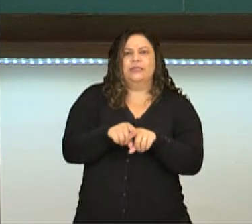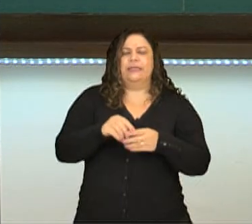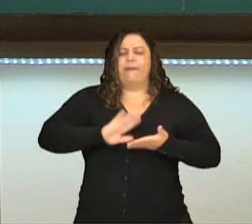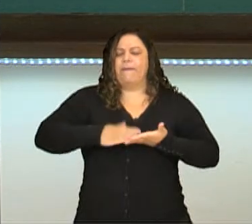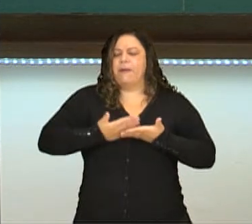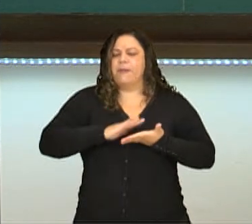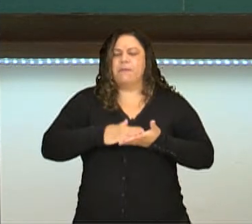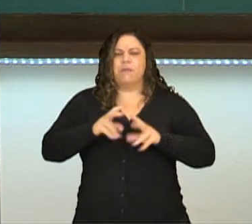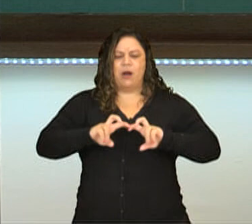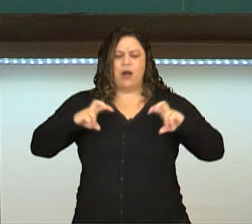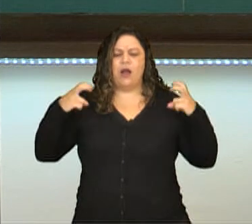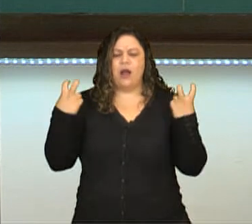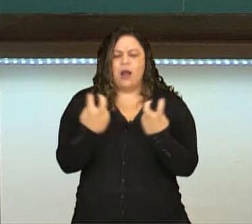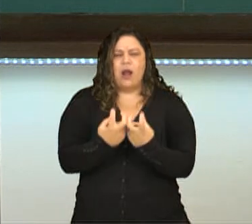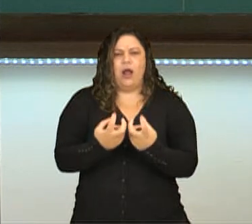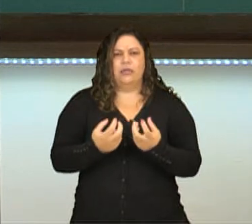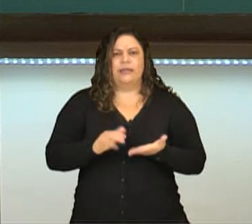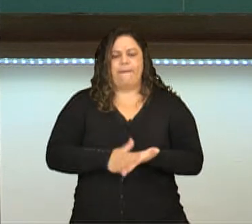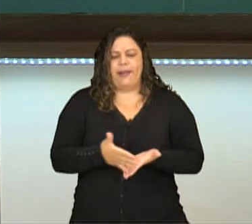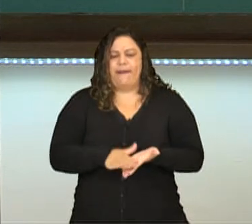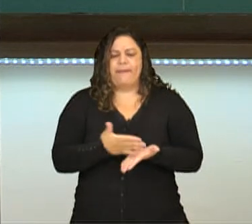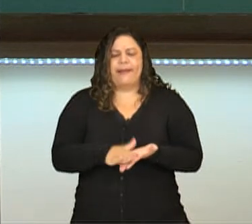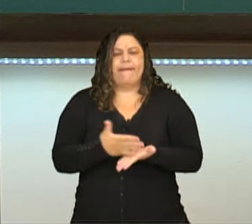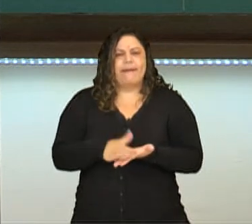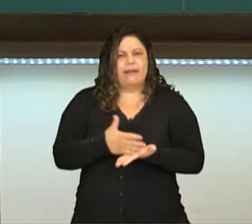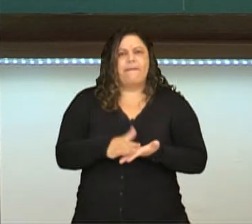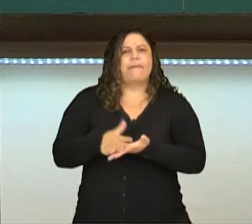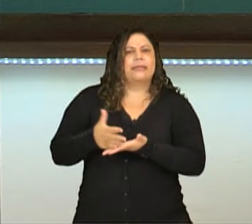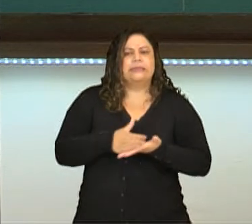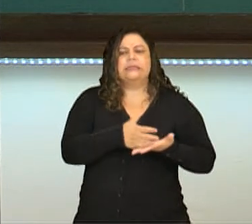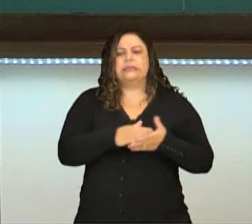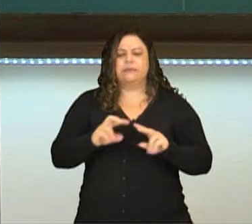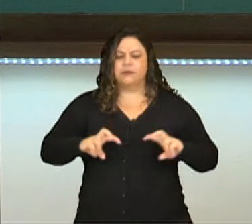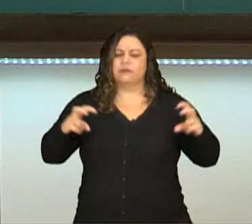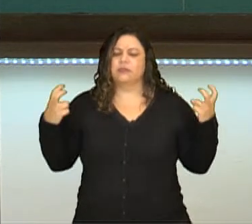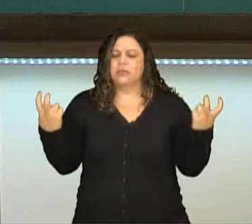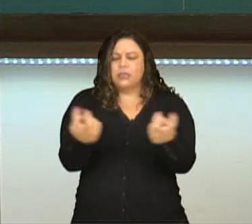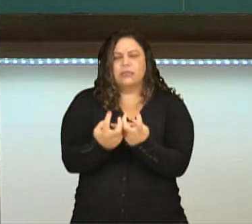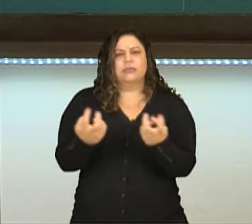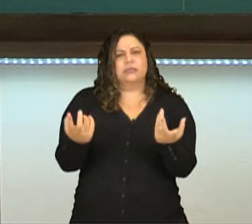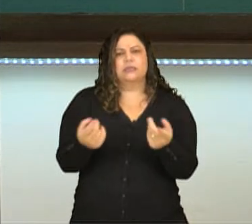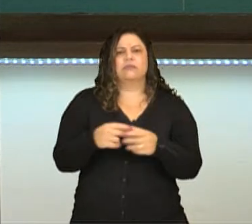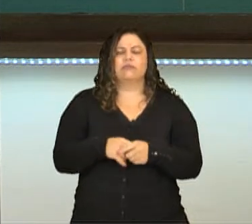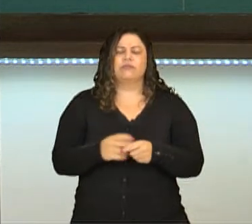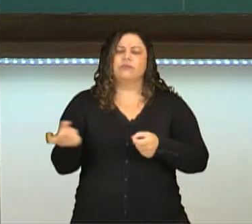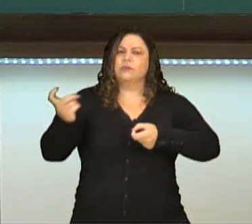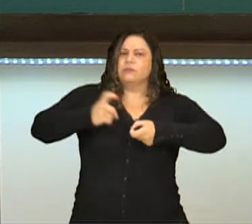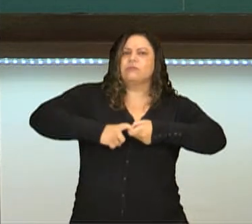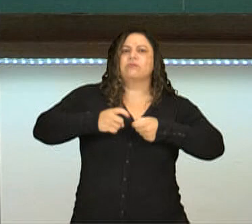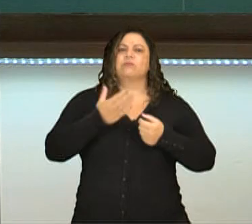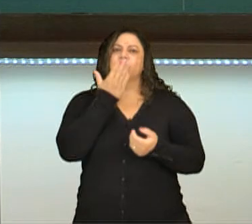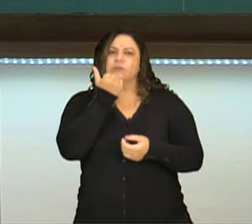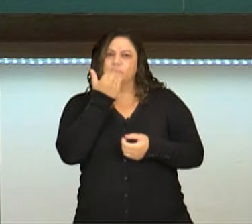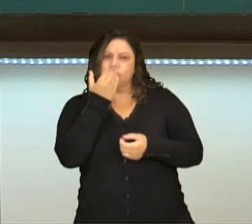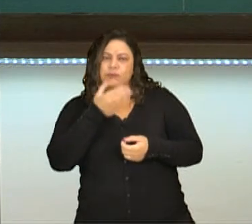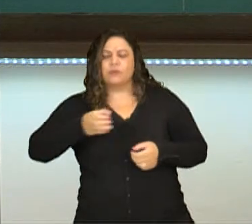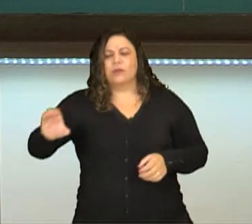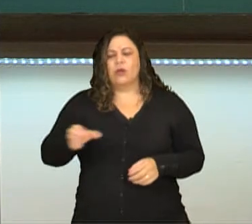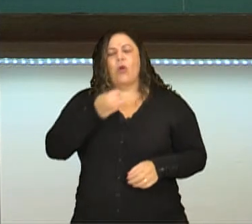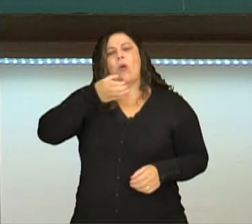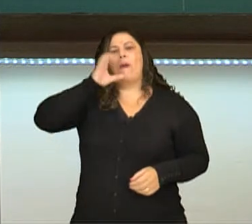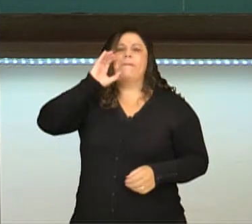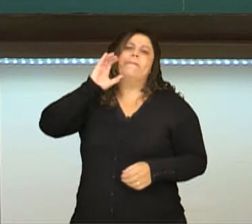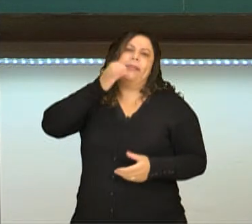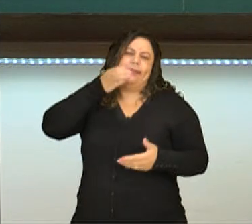as pessoas sentam com um pandeiro, um instrumento e outro, fazem a roda, associam alguma comida, alguma bebida particular